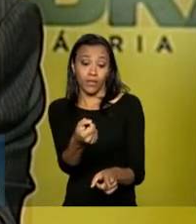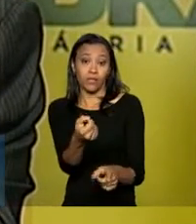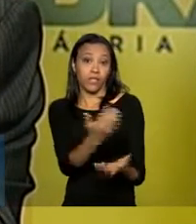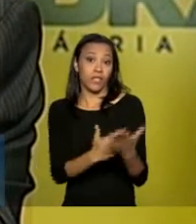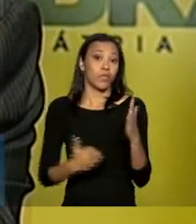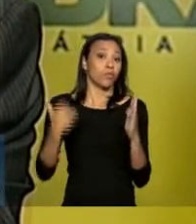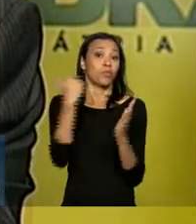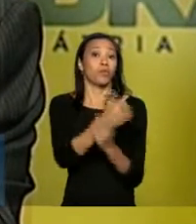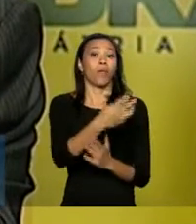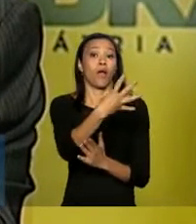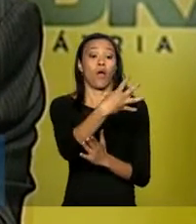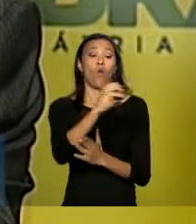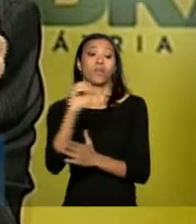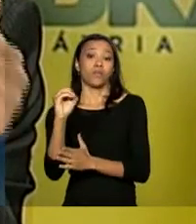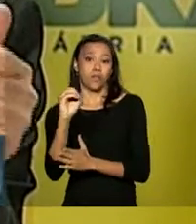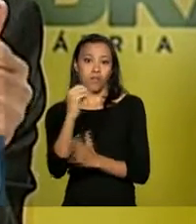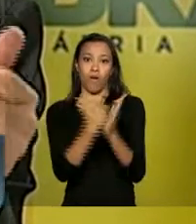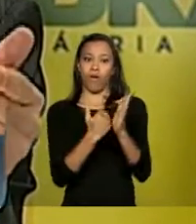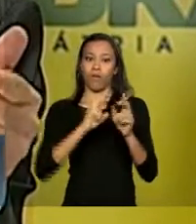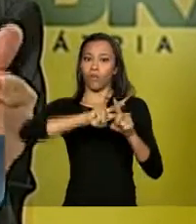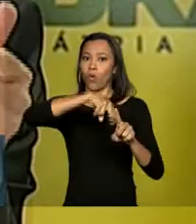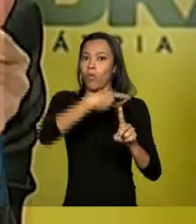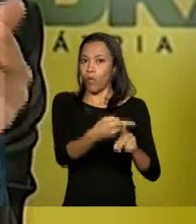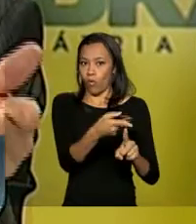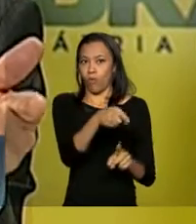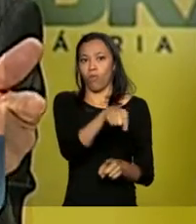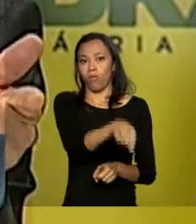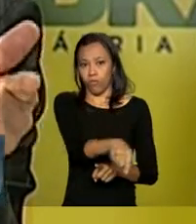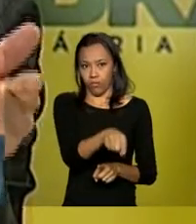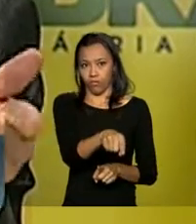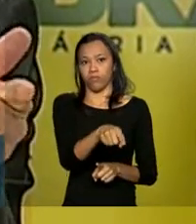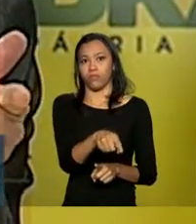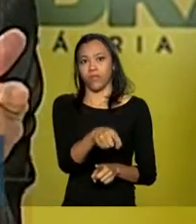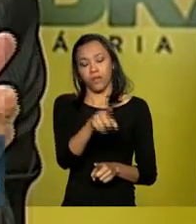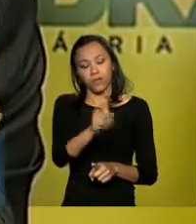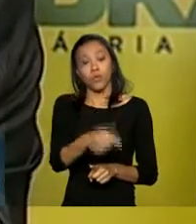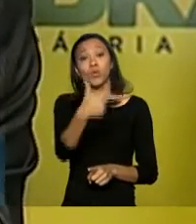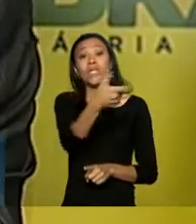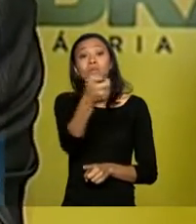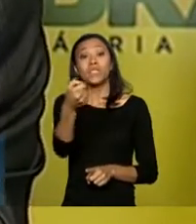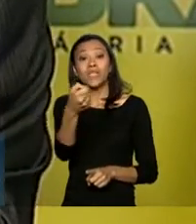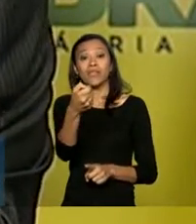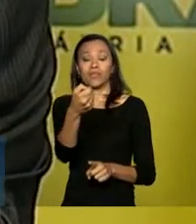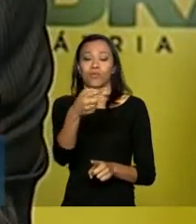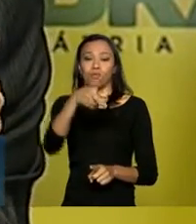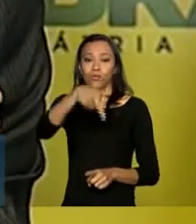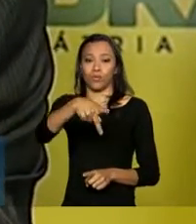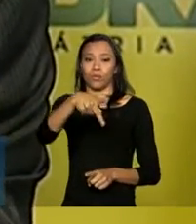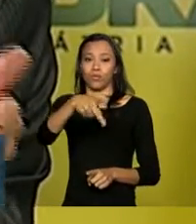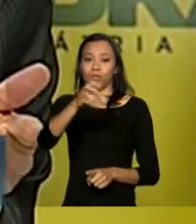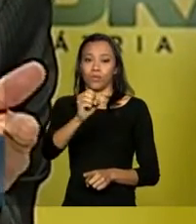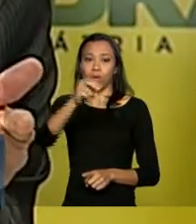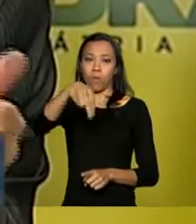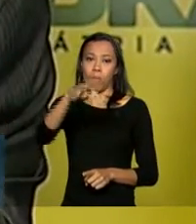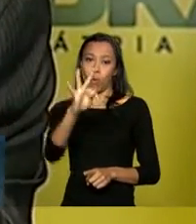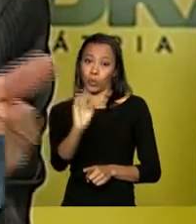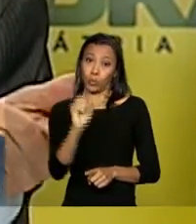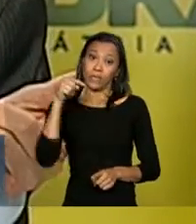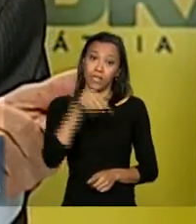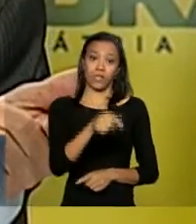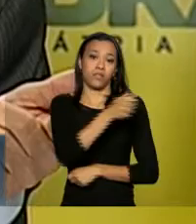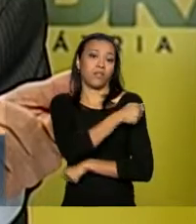400. Você terá dobrado e você terá aumentado em 200 pontos lineares esse aluno. Ainda assim,